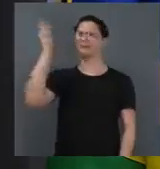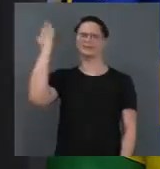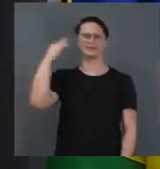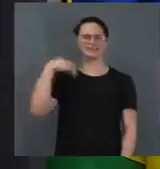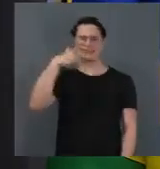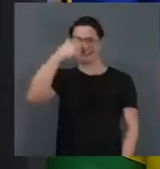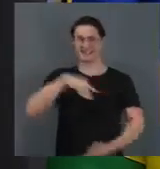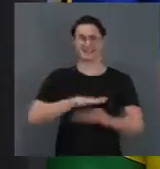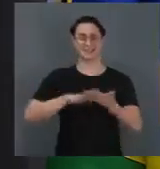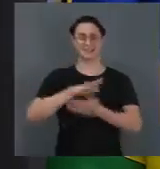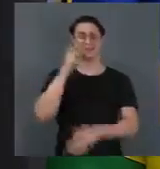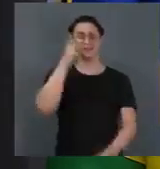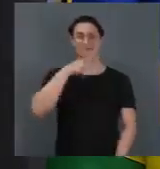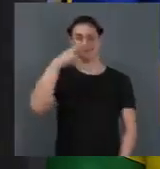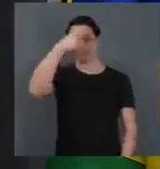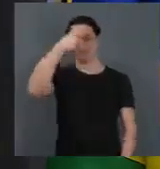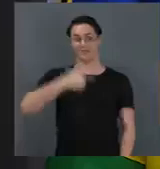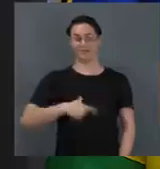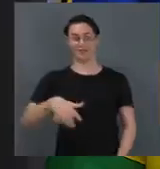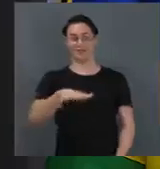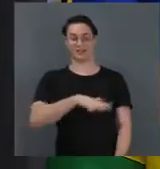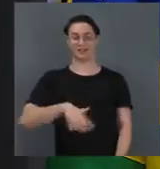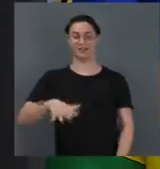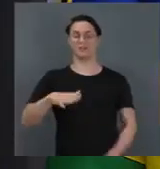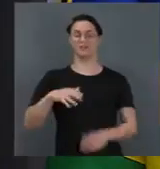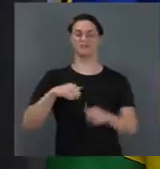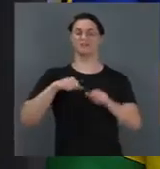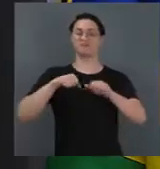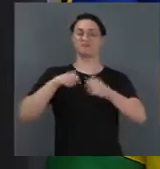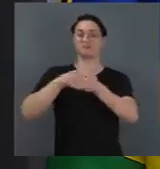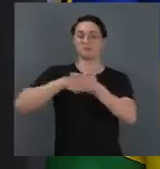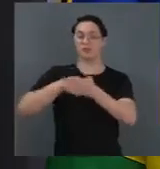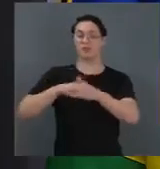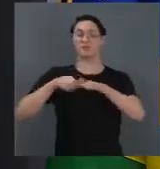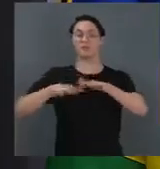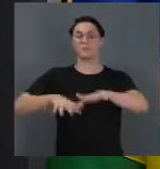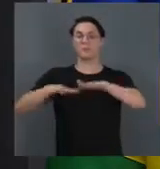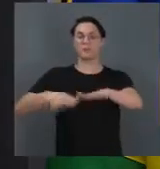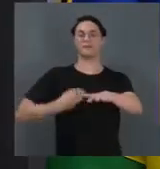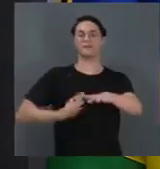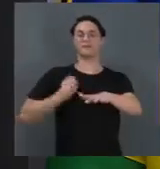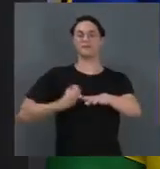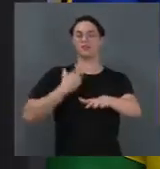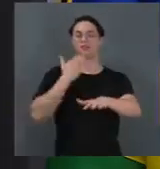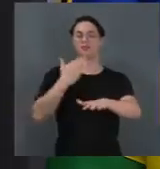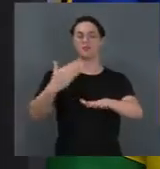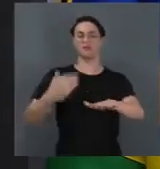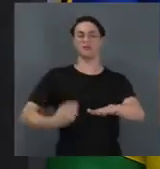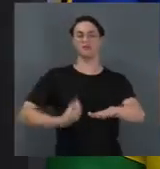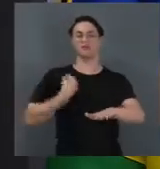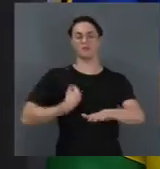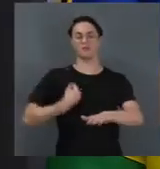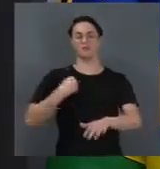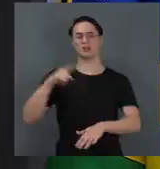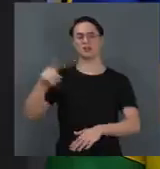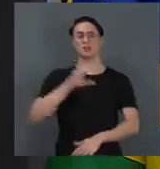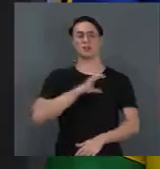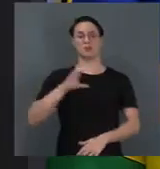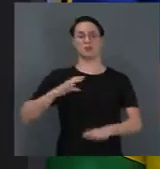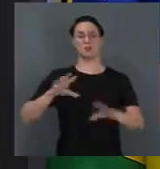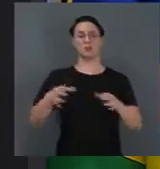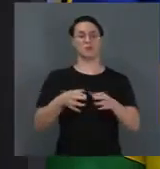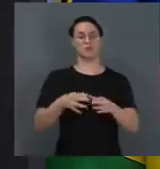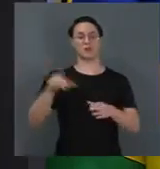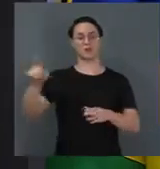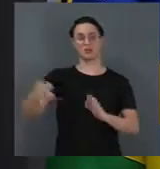político, eu estava aqui como um ativista pró-vida, segurando cartaz na comissão lá na Câmara dos Deputados, e ele